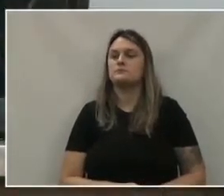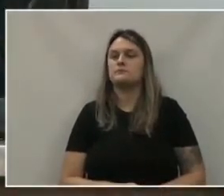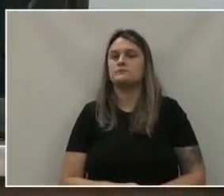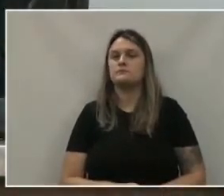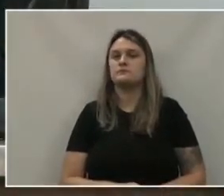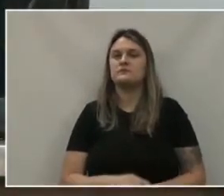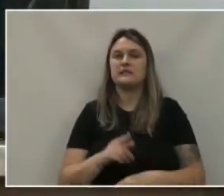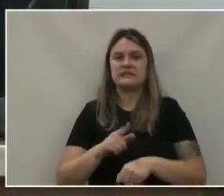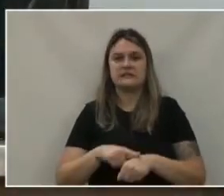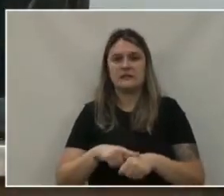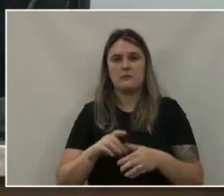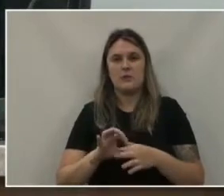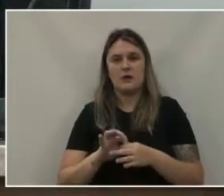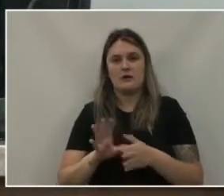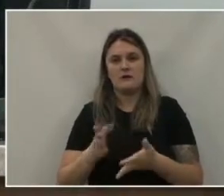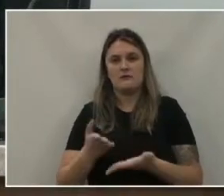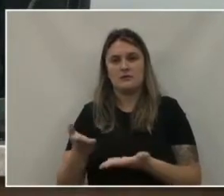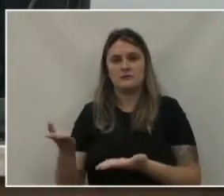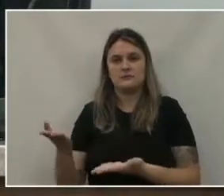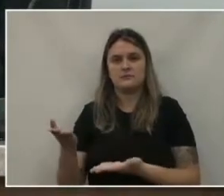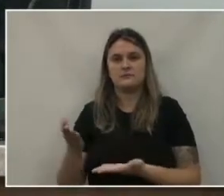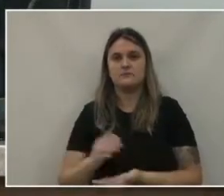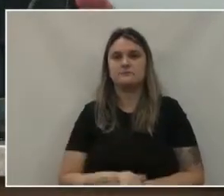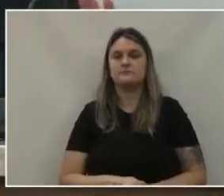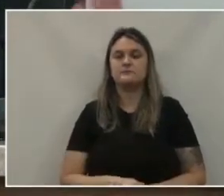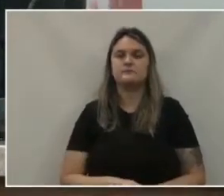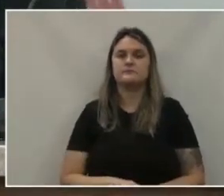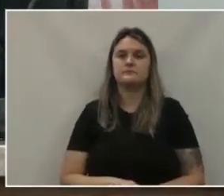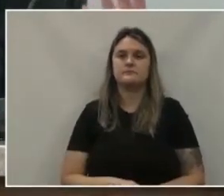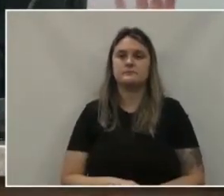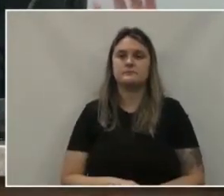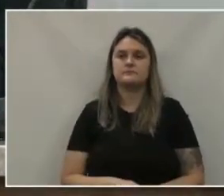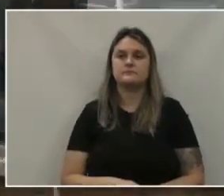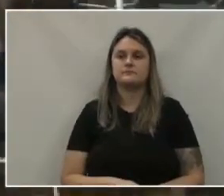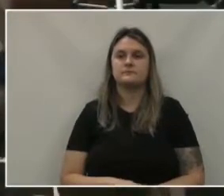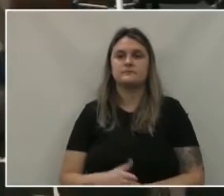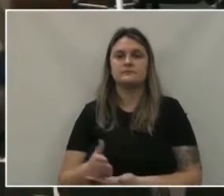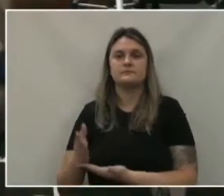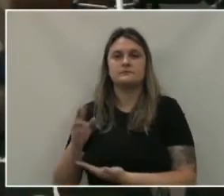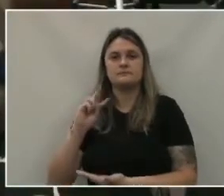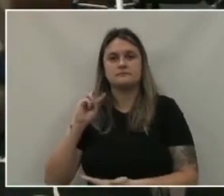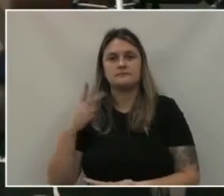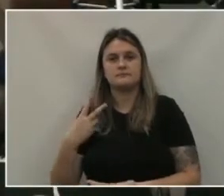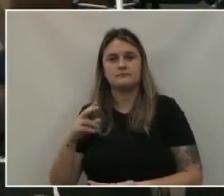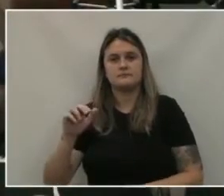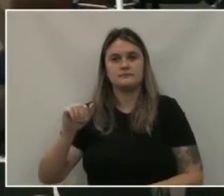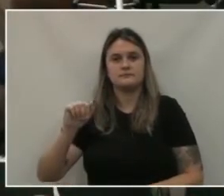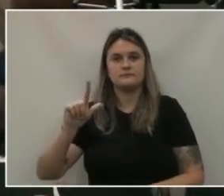Palavra livre em aberto. Com os senhores. Com a palavra, a vereadora Alandra.